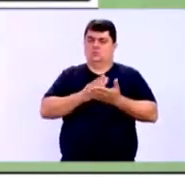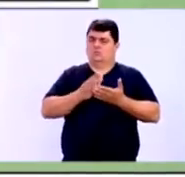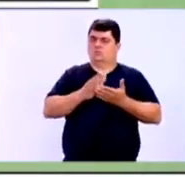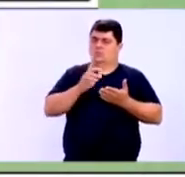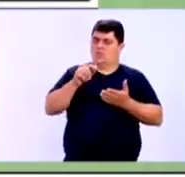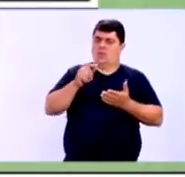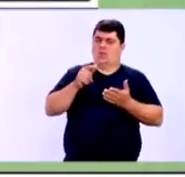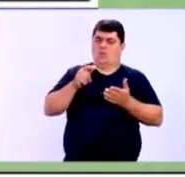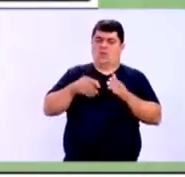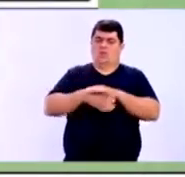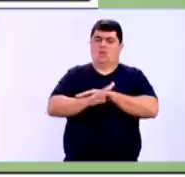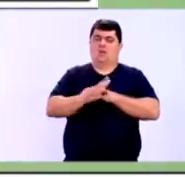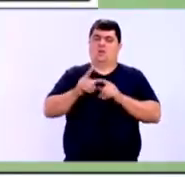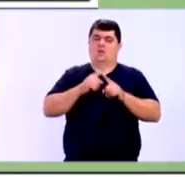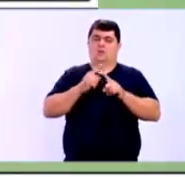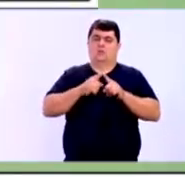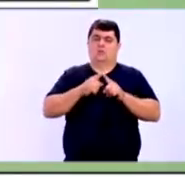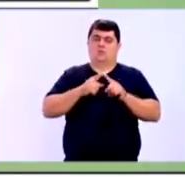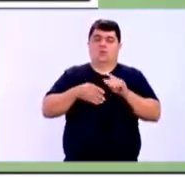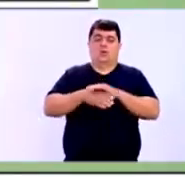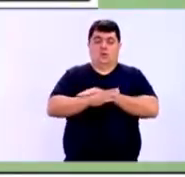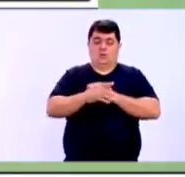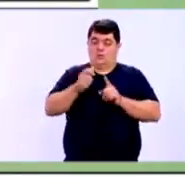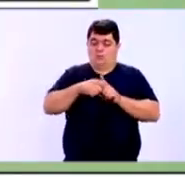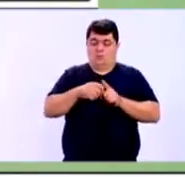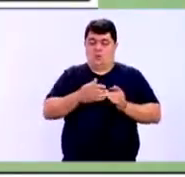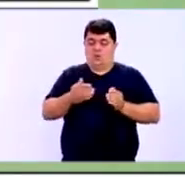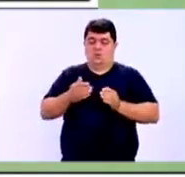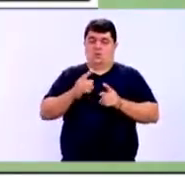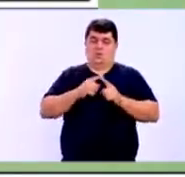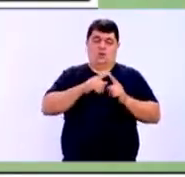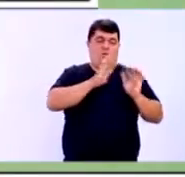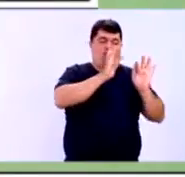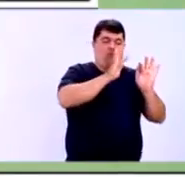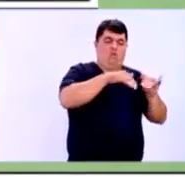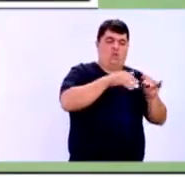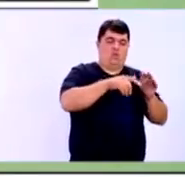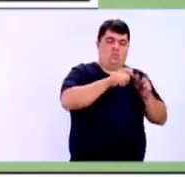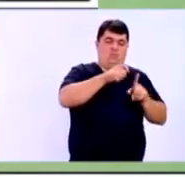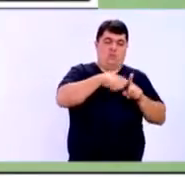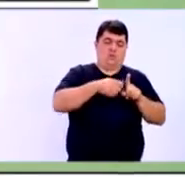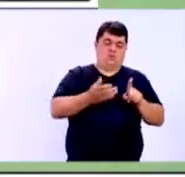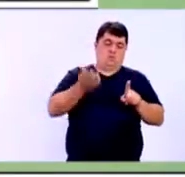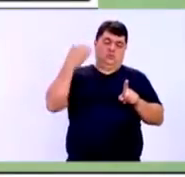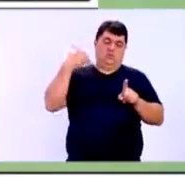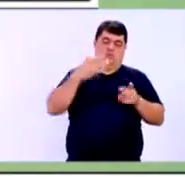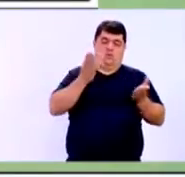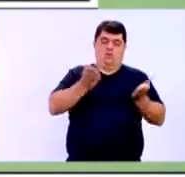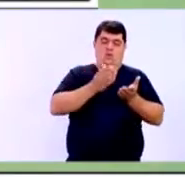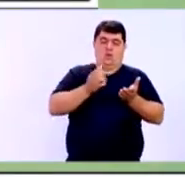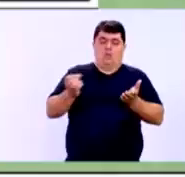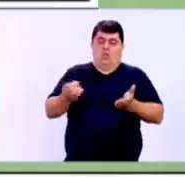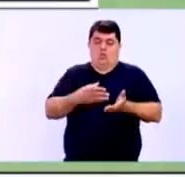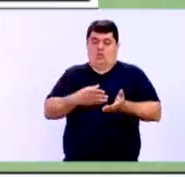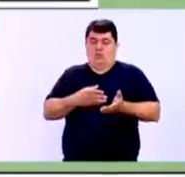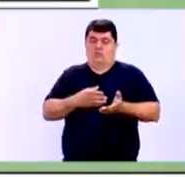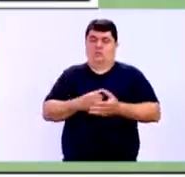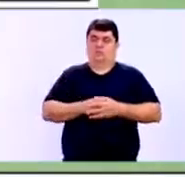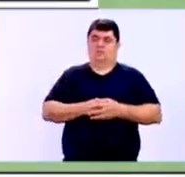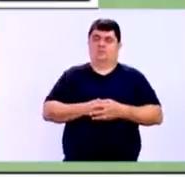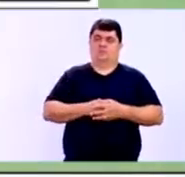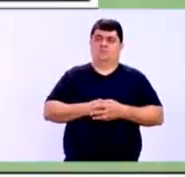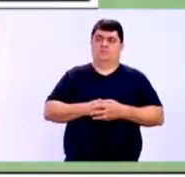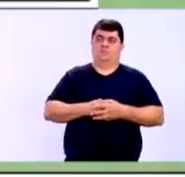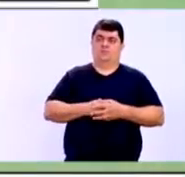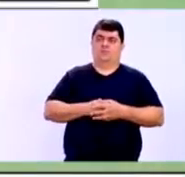é uma entrada porque ele entrou nesse mês. Ele era o saldo final do outro mês e entrou como saldo inicial. Então aqui vai ser